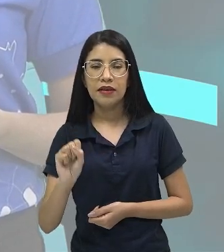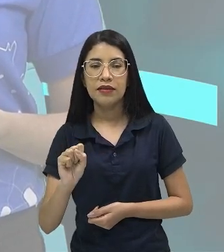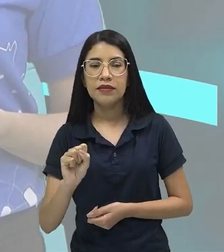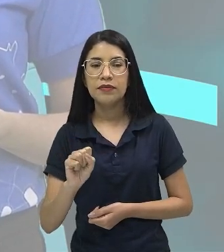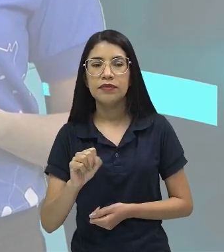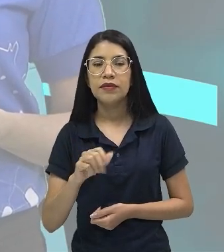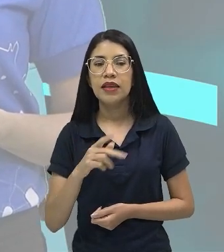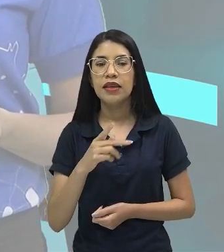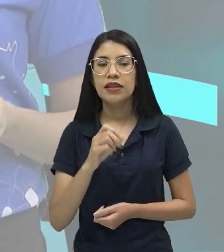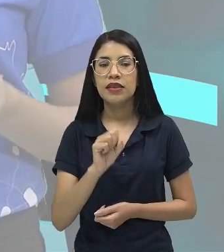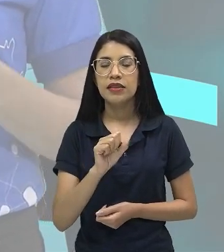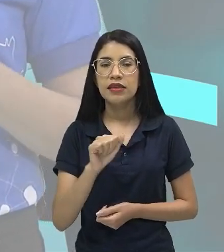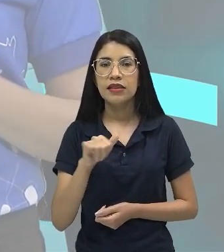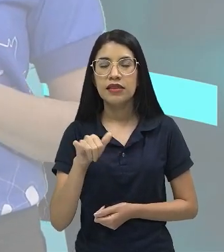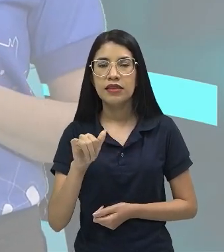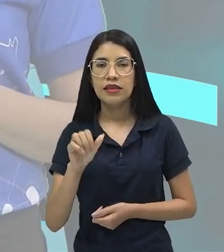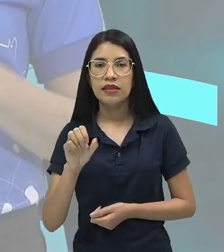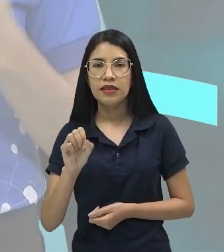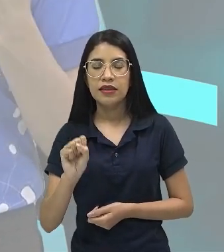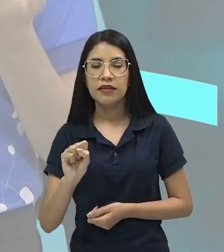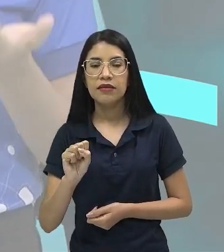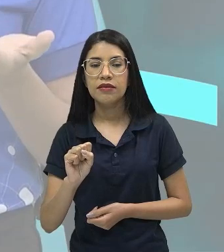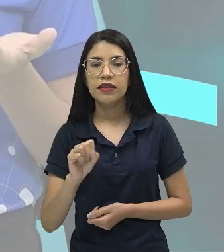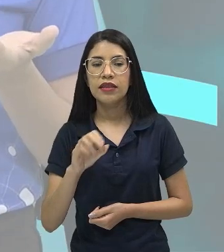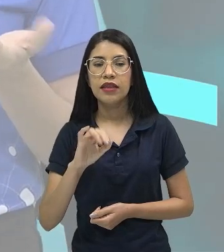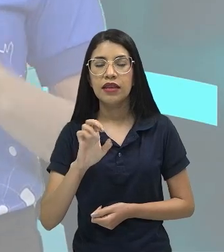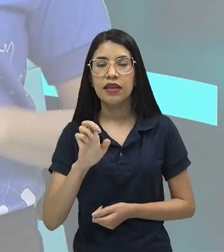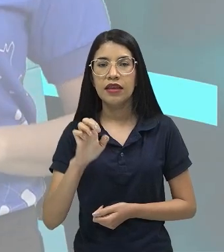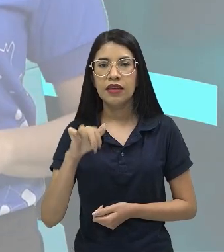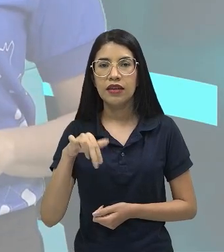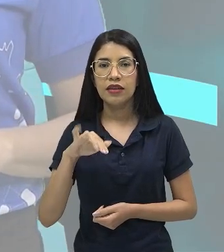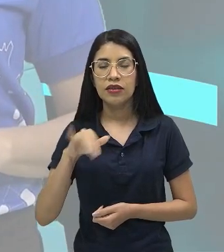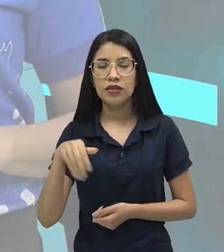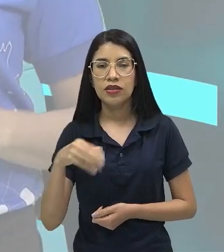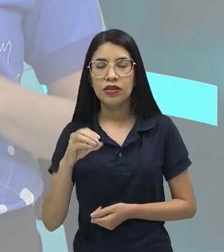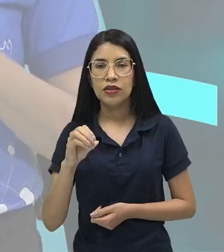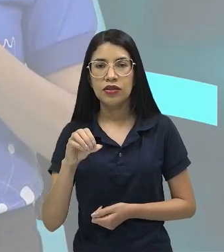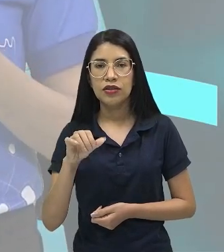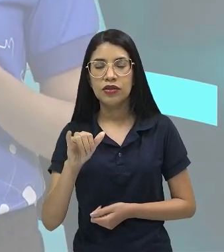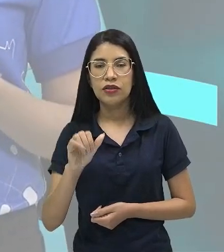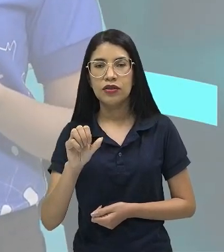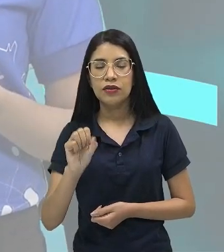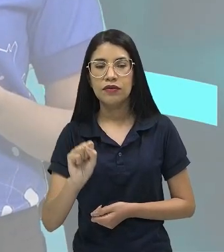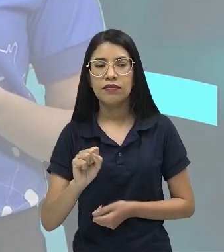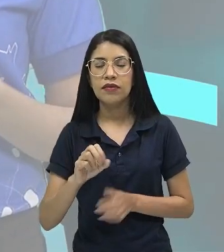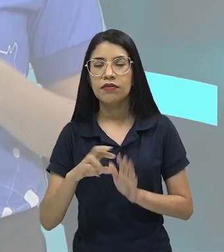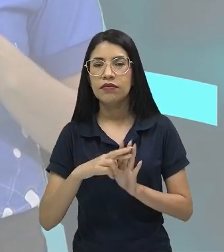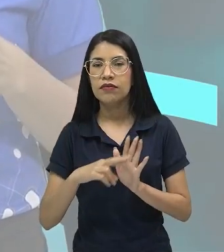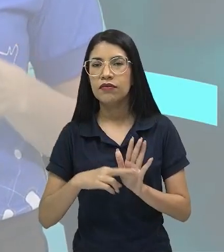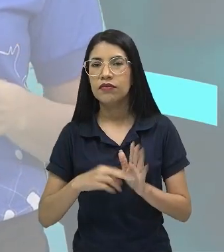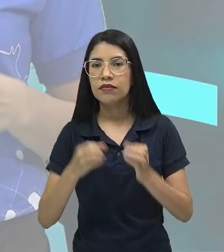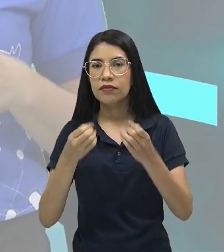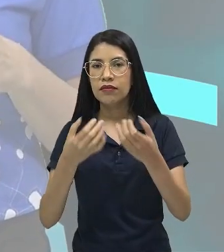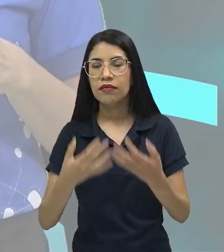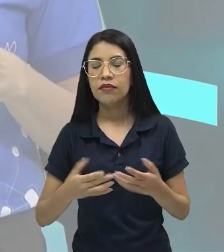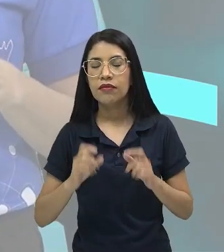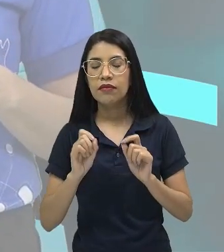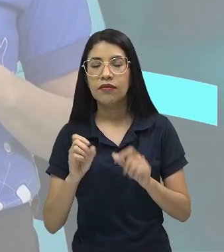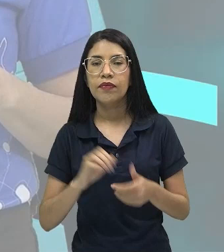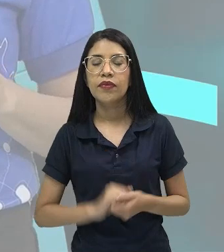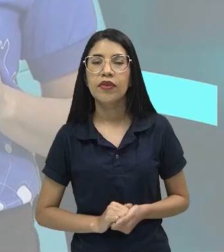enjoy, enjoys. Bom, que regra é essa? Olha só. A regra é, os